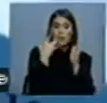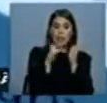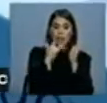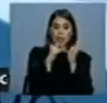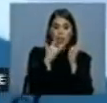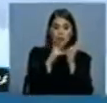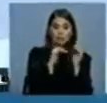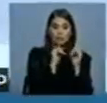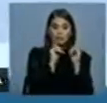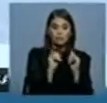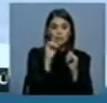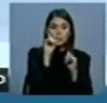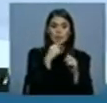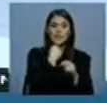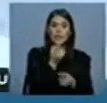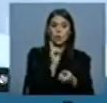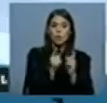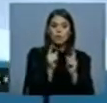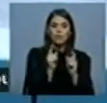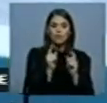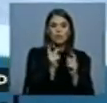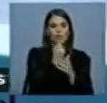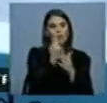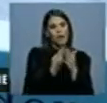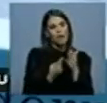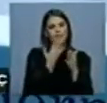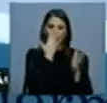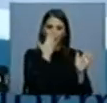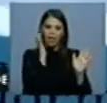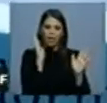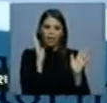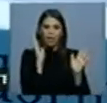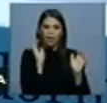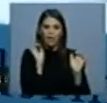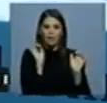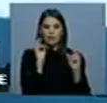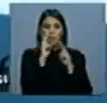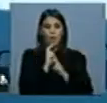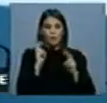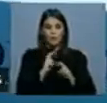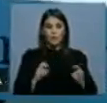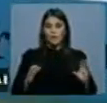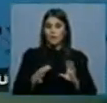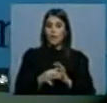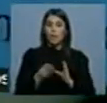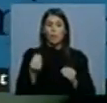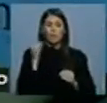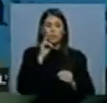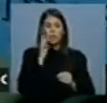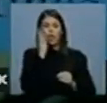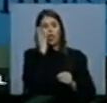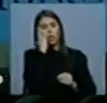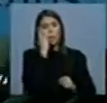emergência, e diz-nos o estado de arte, digamos assim, da investigação que se faz sobre a importância do sono